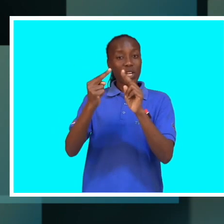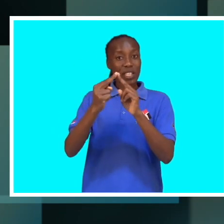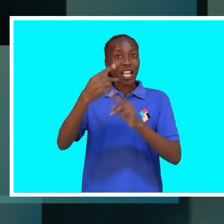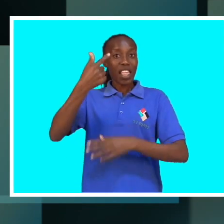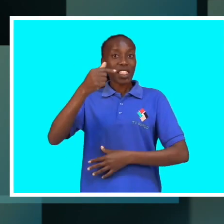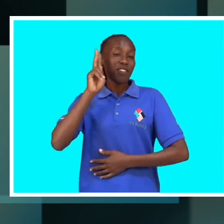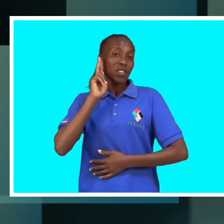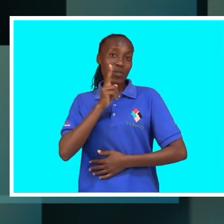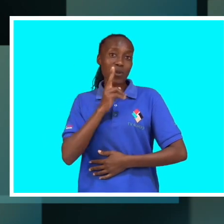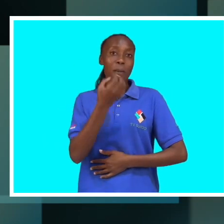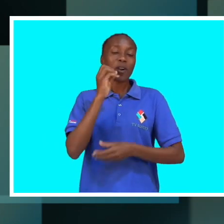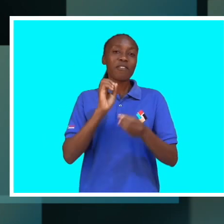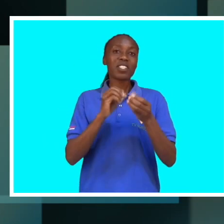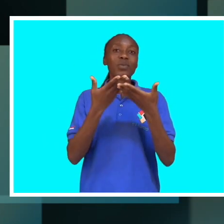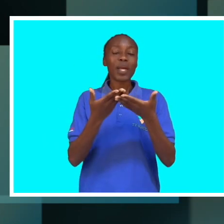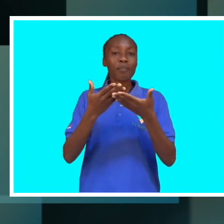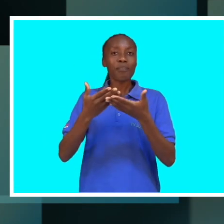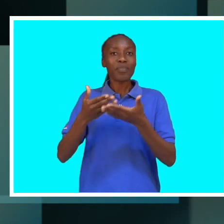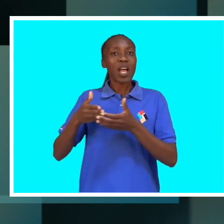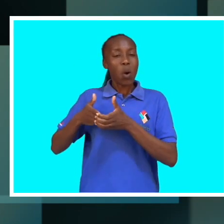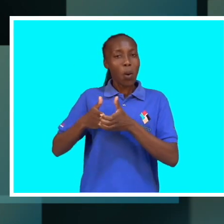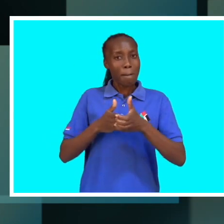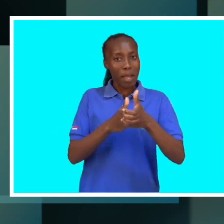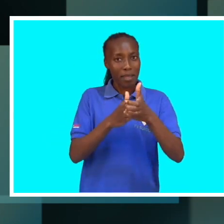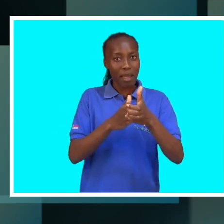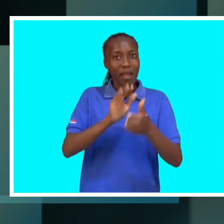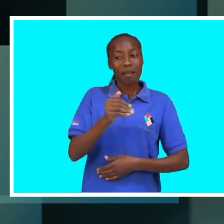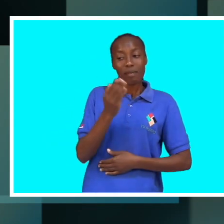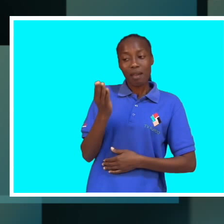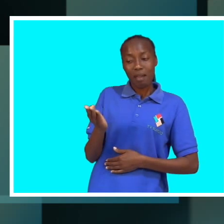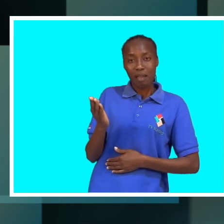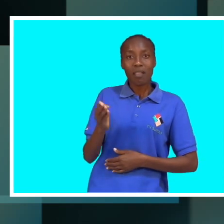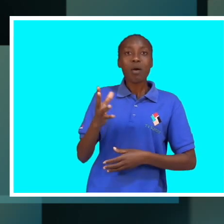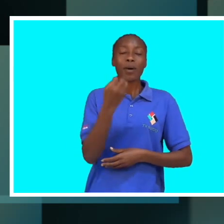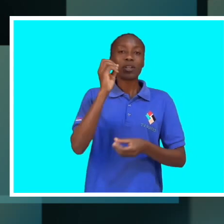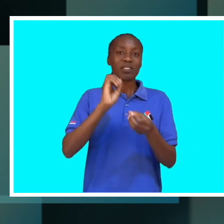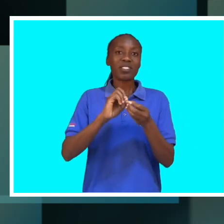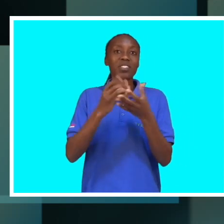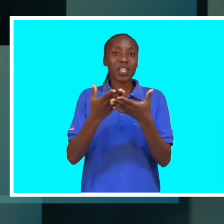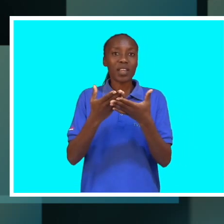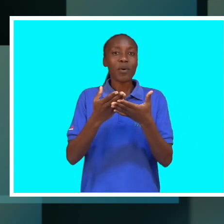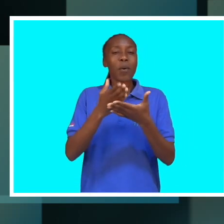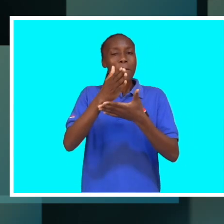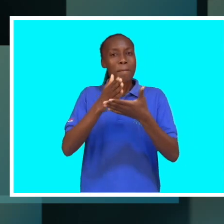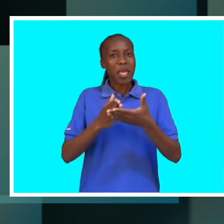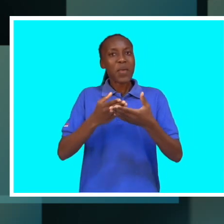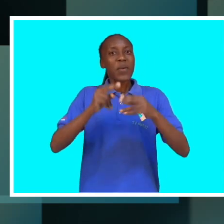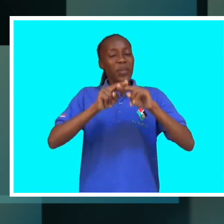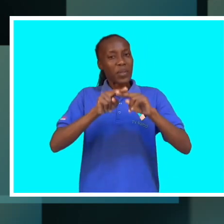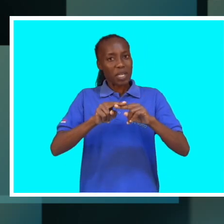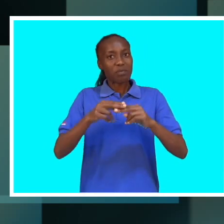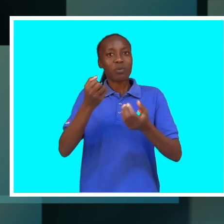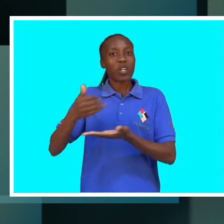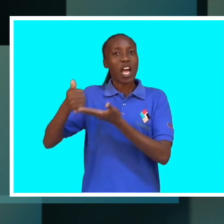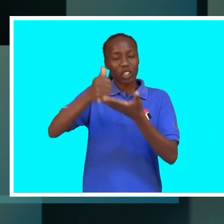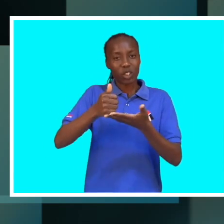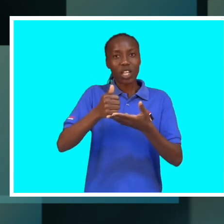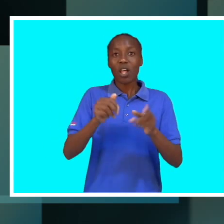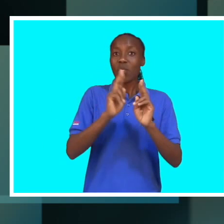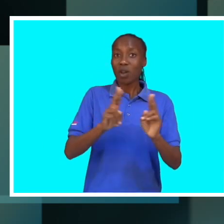TV Surda, nós vamos fazer o acompanhamento até a ilha que só consiga talvez ter um meio de transporte que vai ajudar